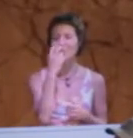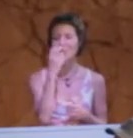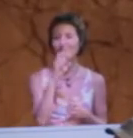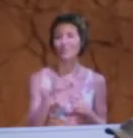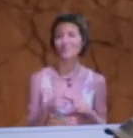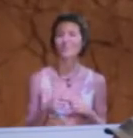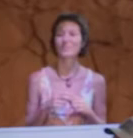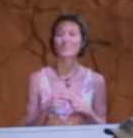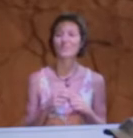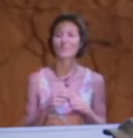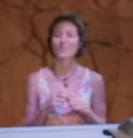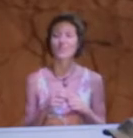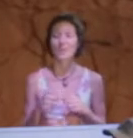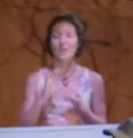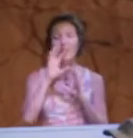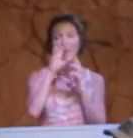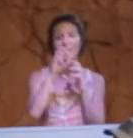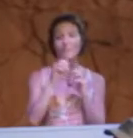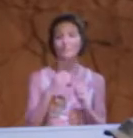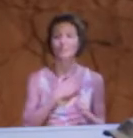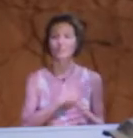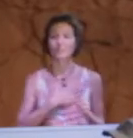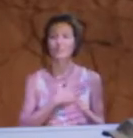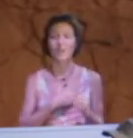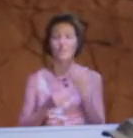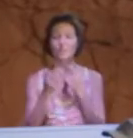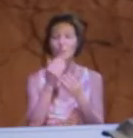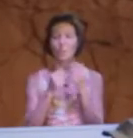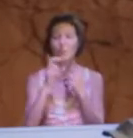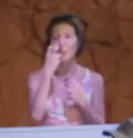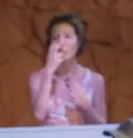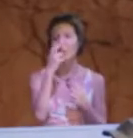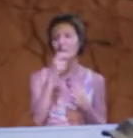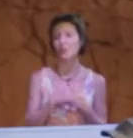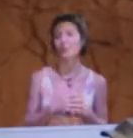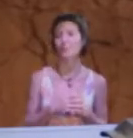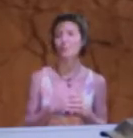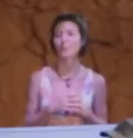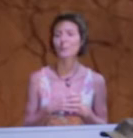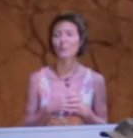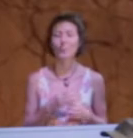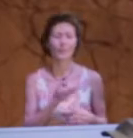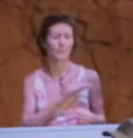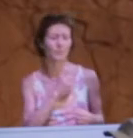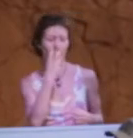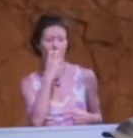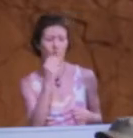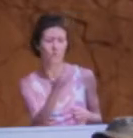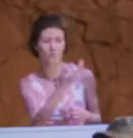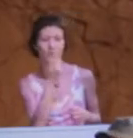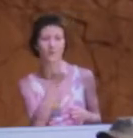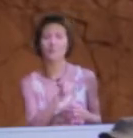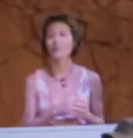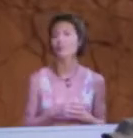prato preferido da onça, tudo isso colaborava. E ele falou, vamos, amigo porco, lá nós se vira, amigo barrão.